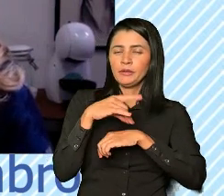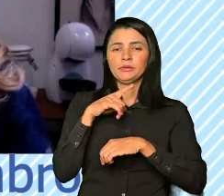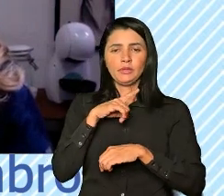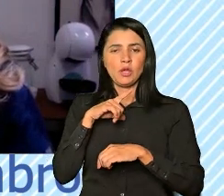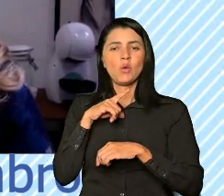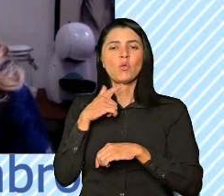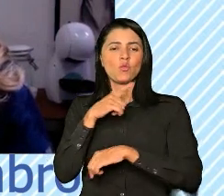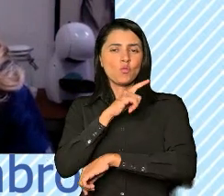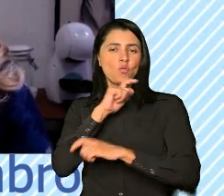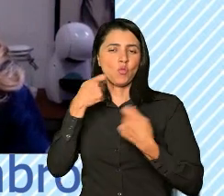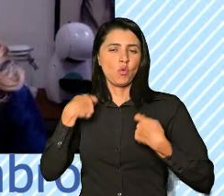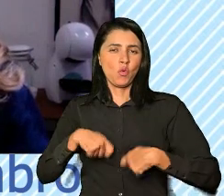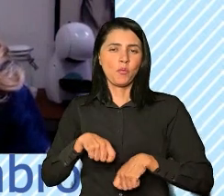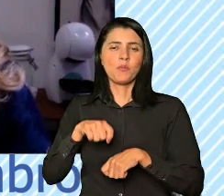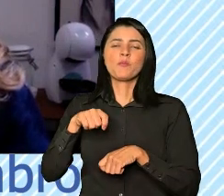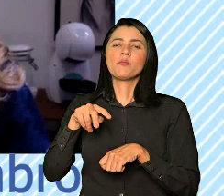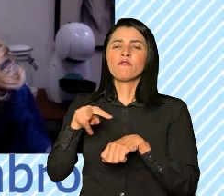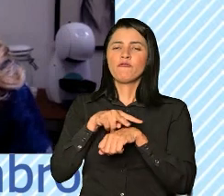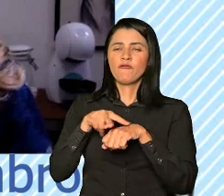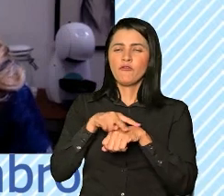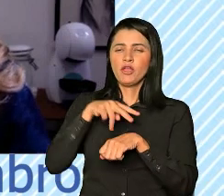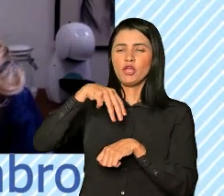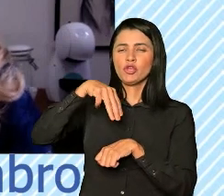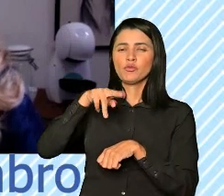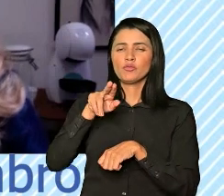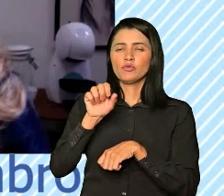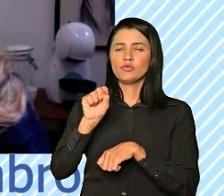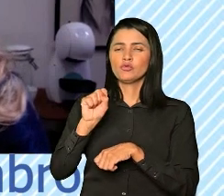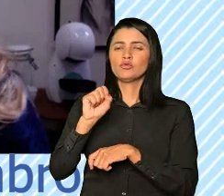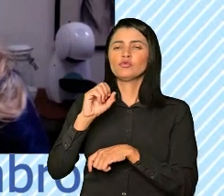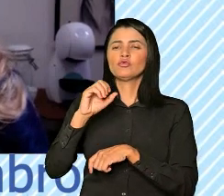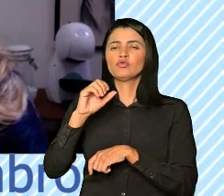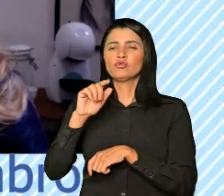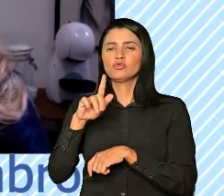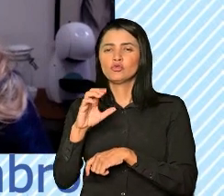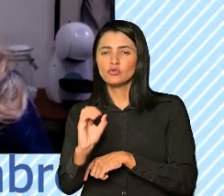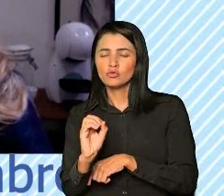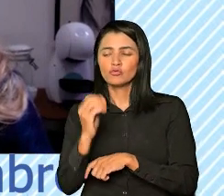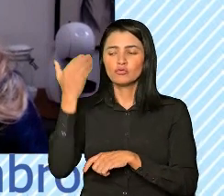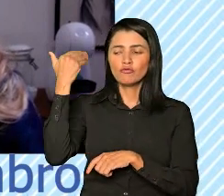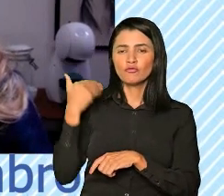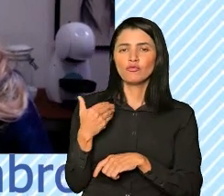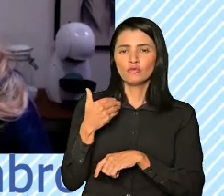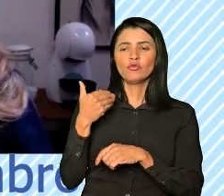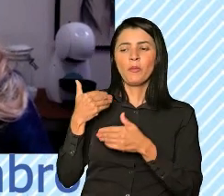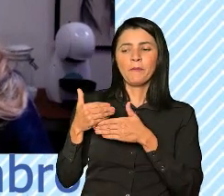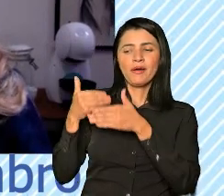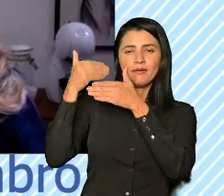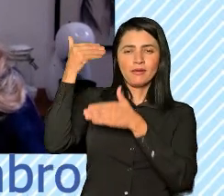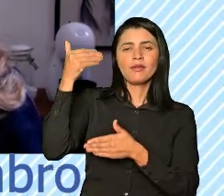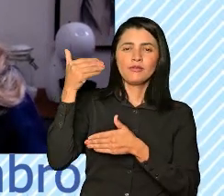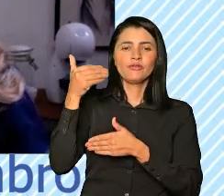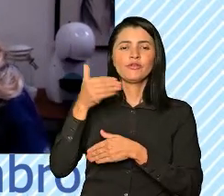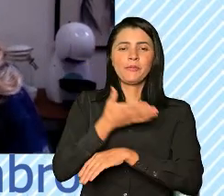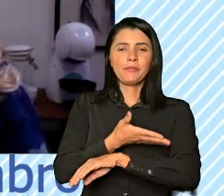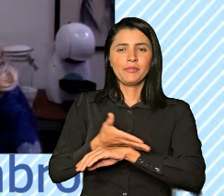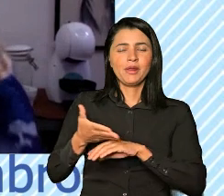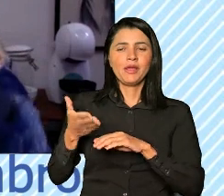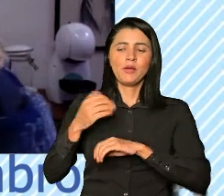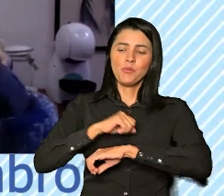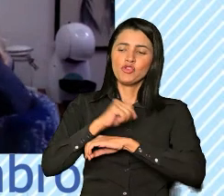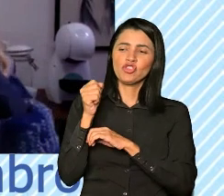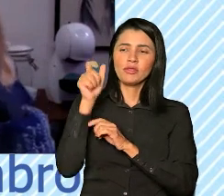uma blusa verde musgo e no meu fundo temos uma parede branca e um pedacinho de uma janela